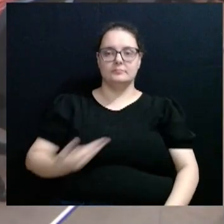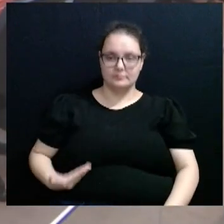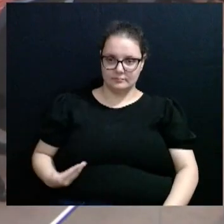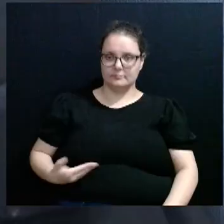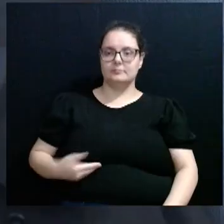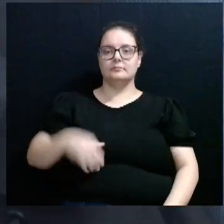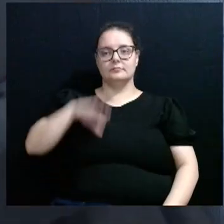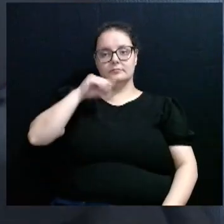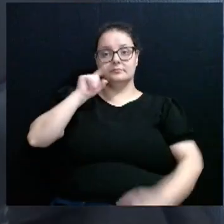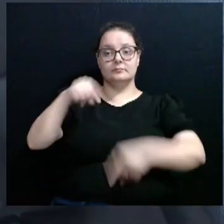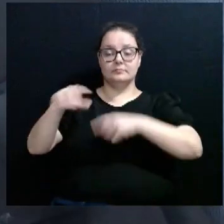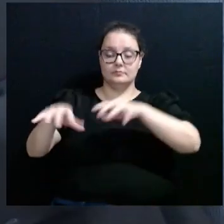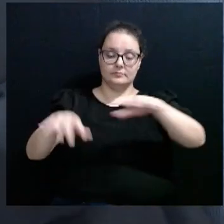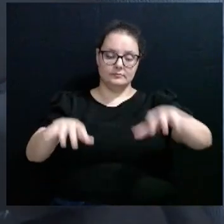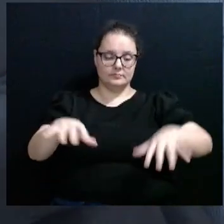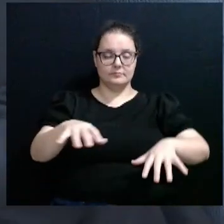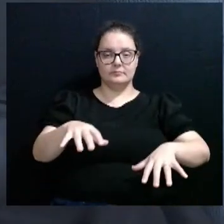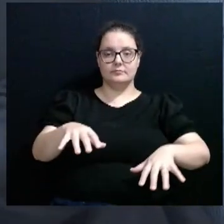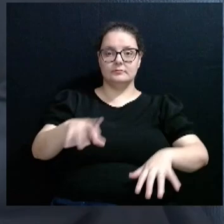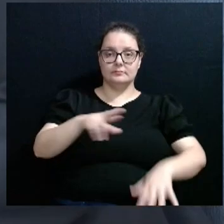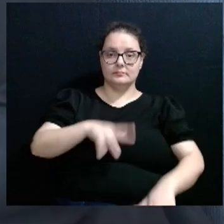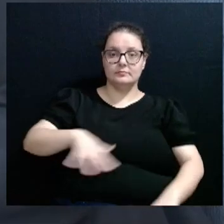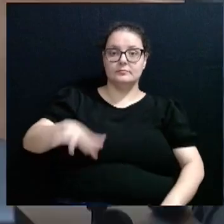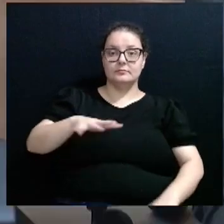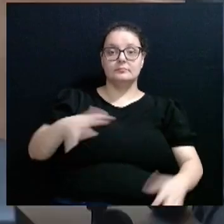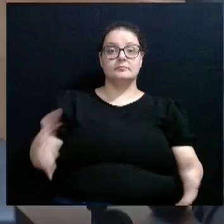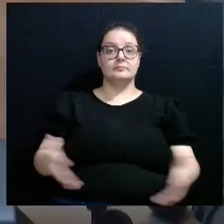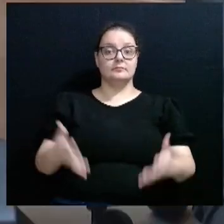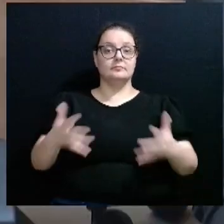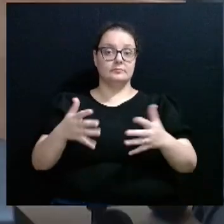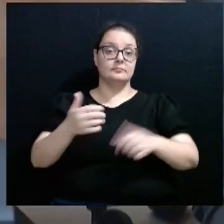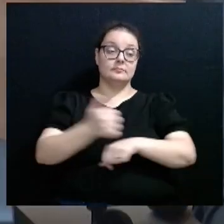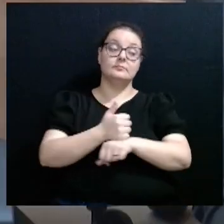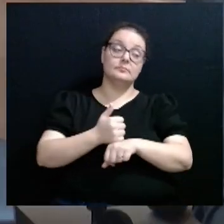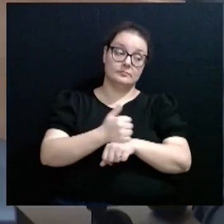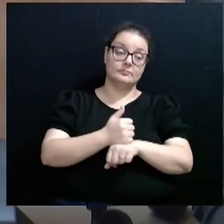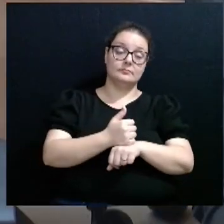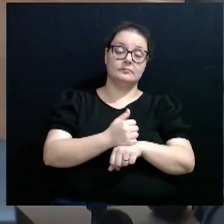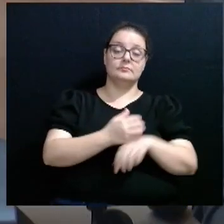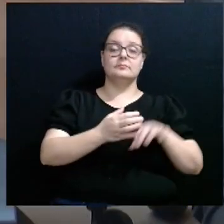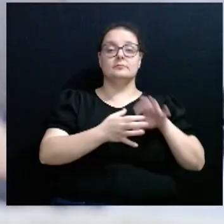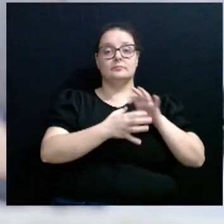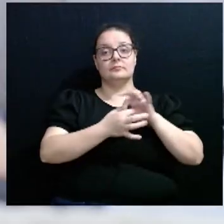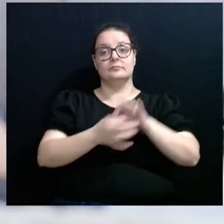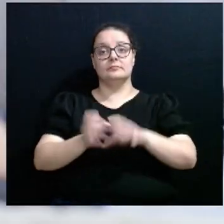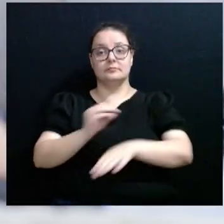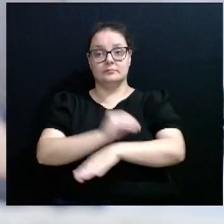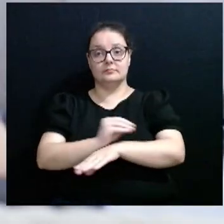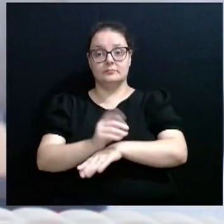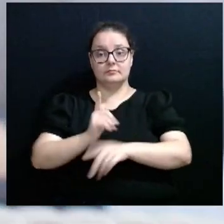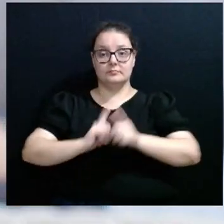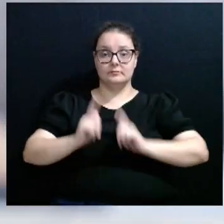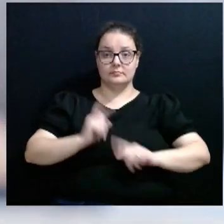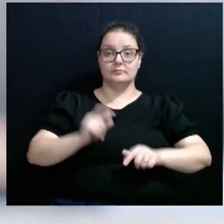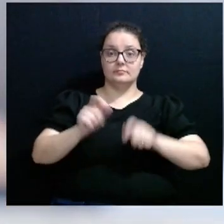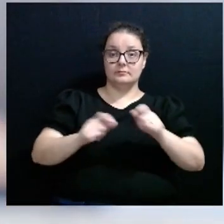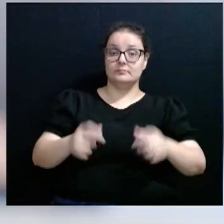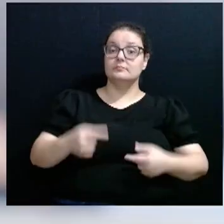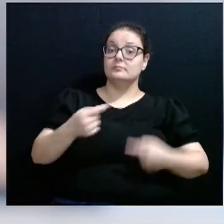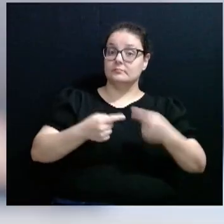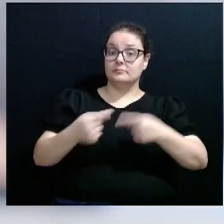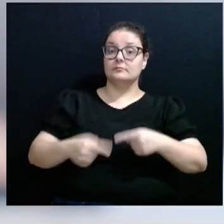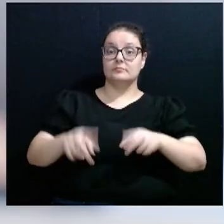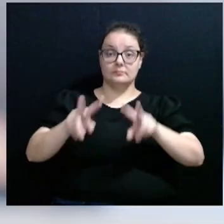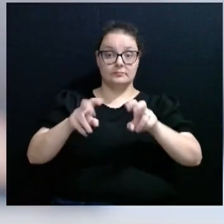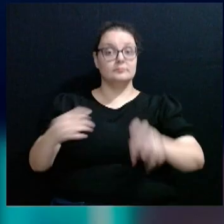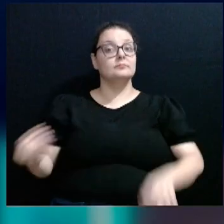públicos da região, além de profissionais que atuam em contextos de cuidado e gestão de pessoas, e debateu temas essenciais para a saúde